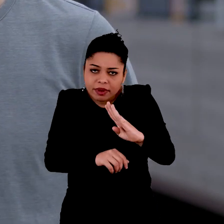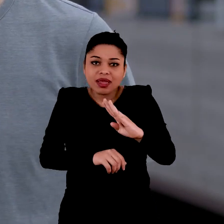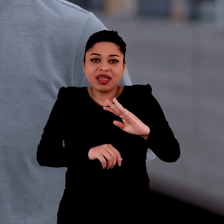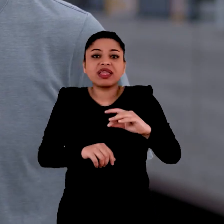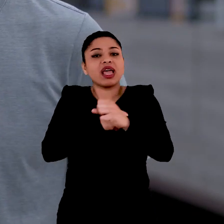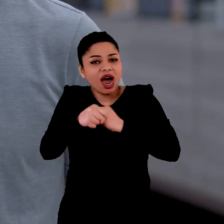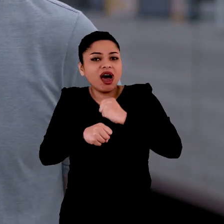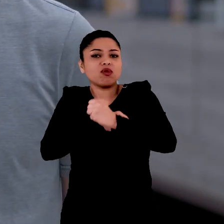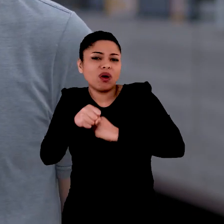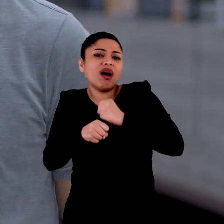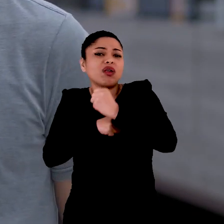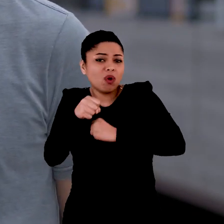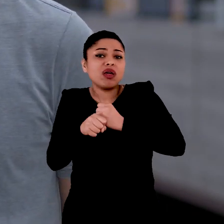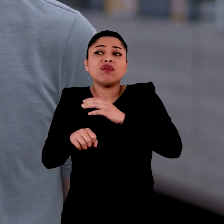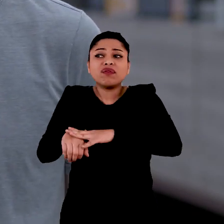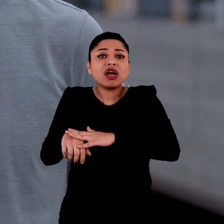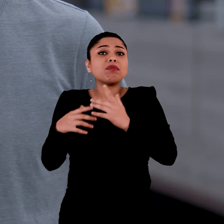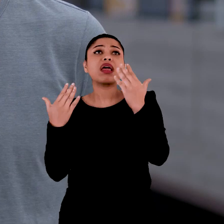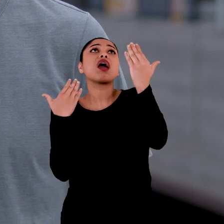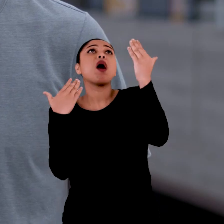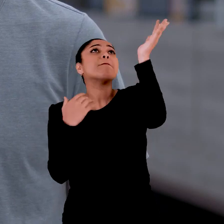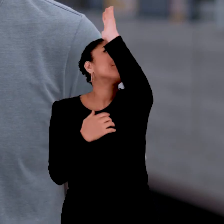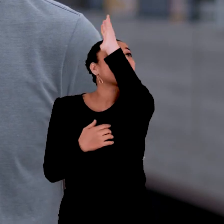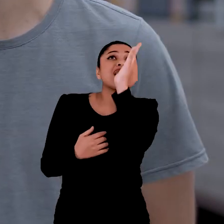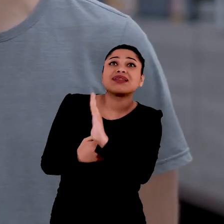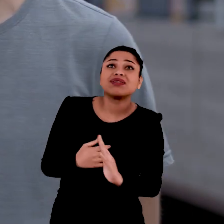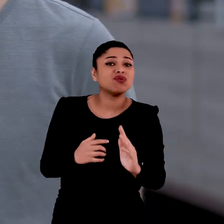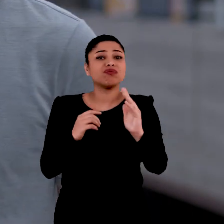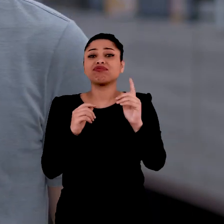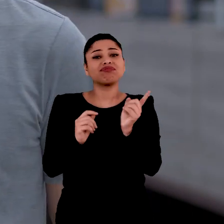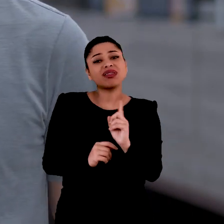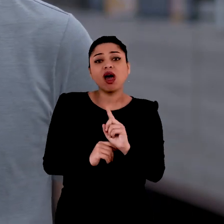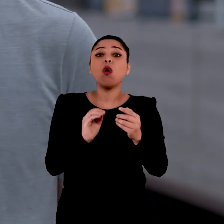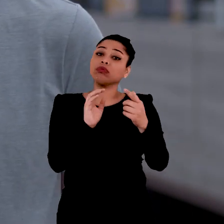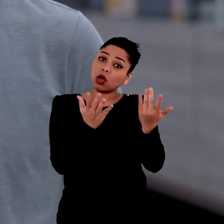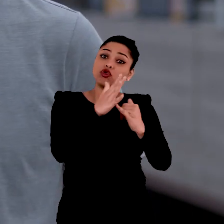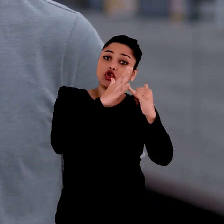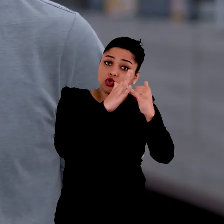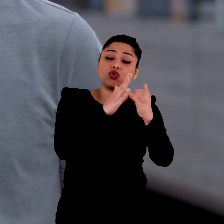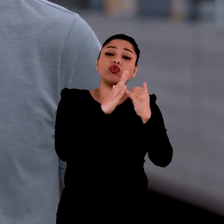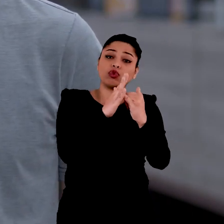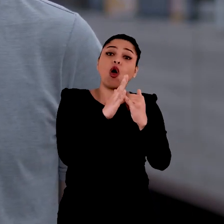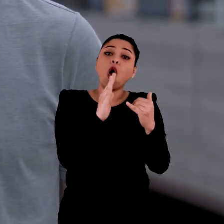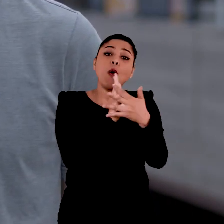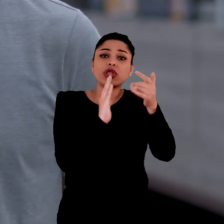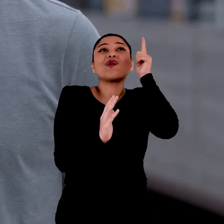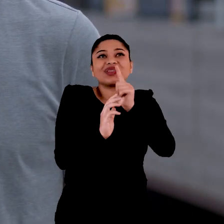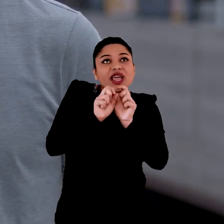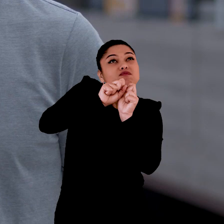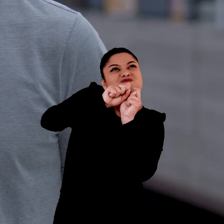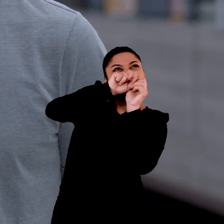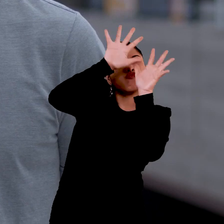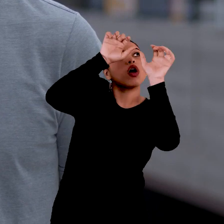né, trazer para a gente o que de relevante está sendo produzido na arquitetura. Mais uma vez, aumenta ainda a nossa alegria de